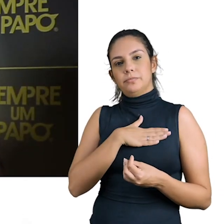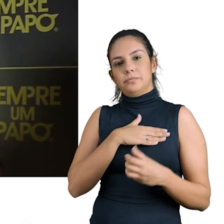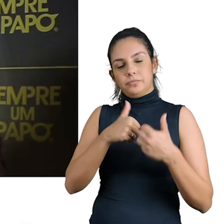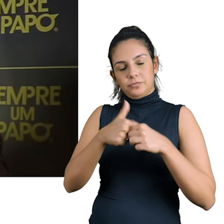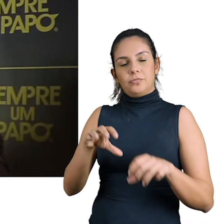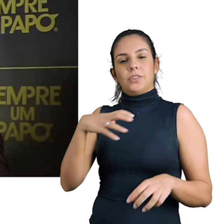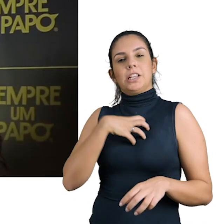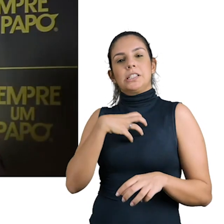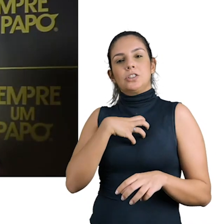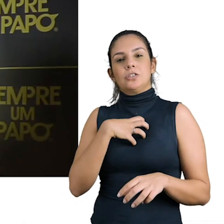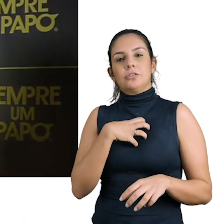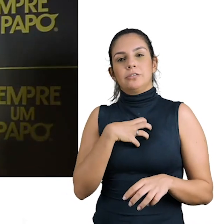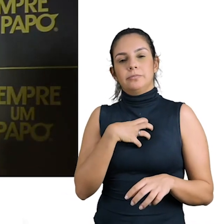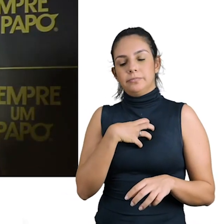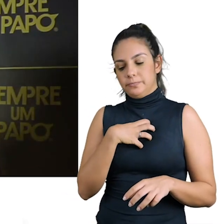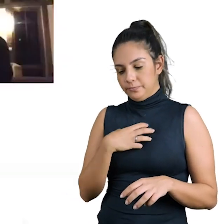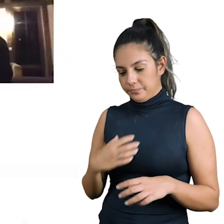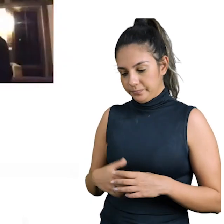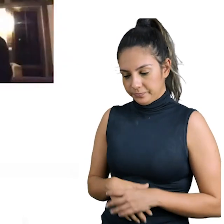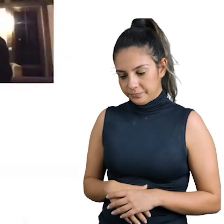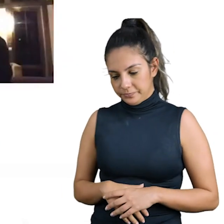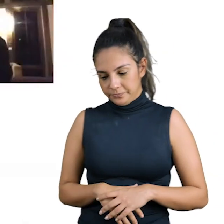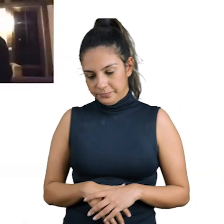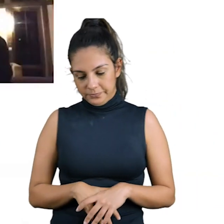de estar se sentindo?